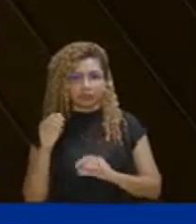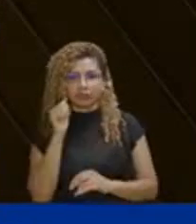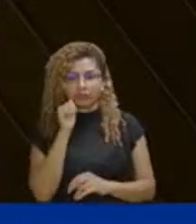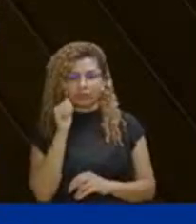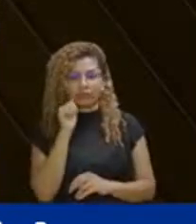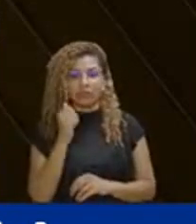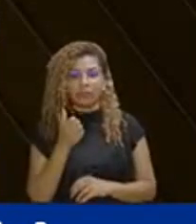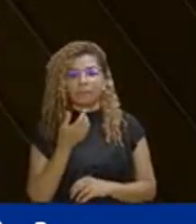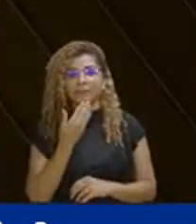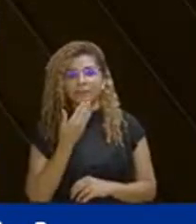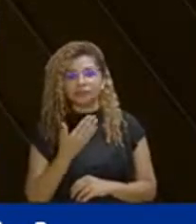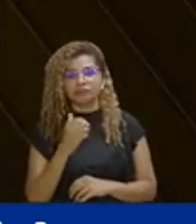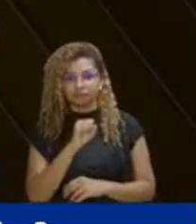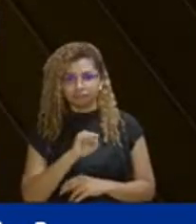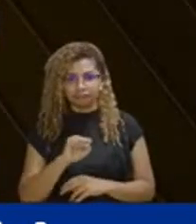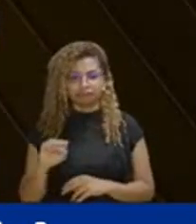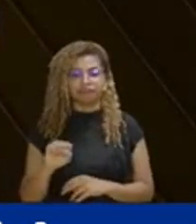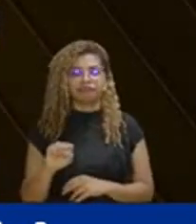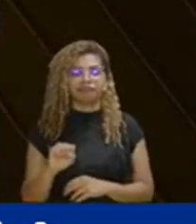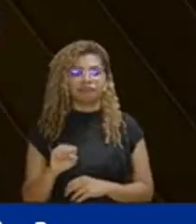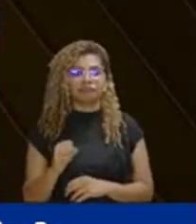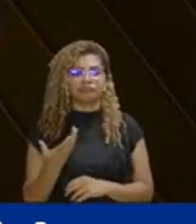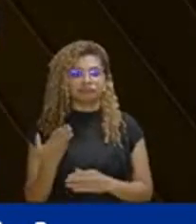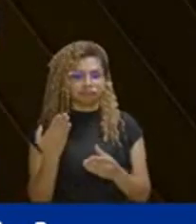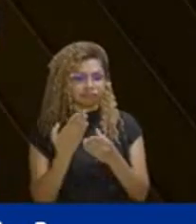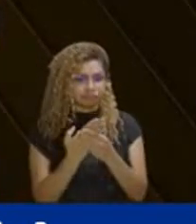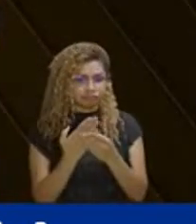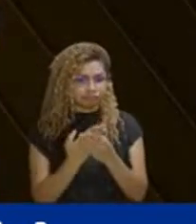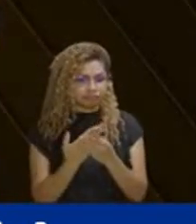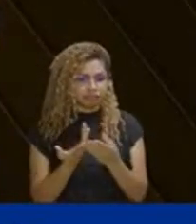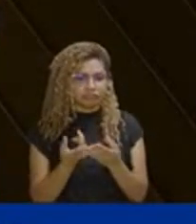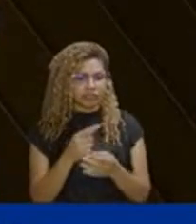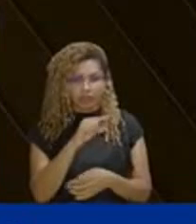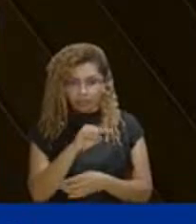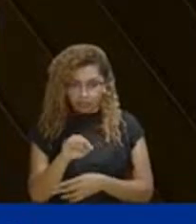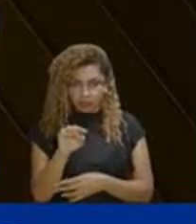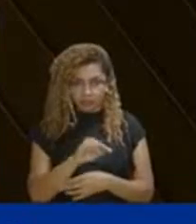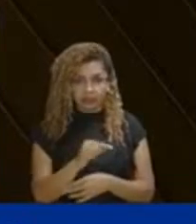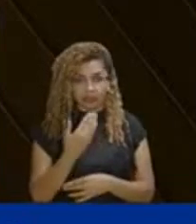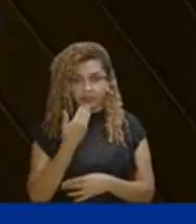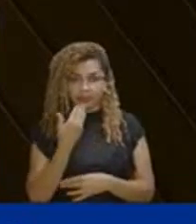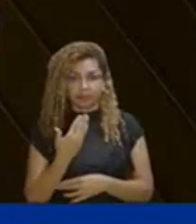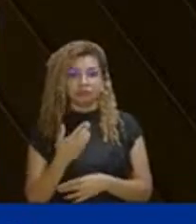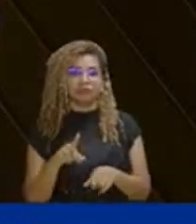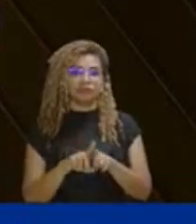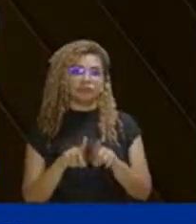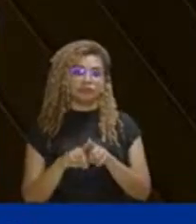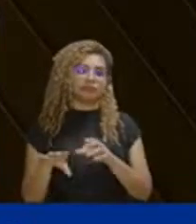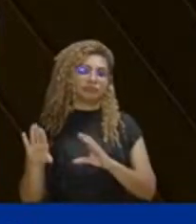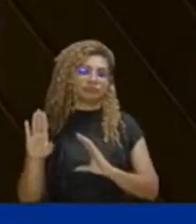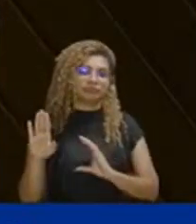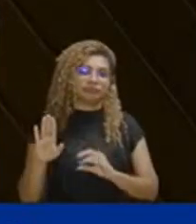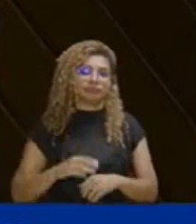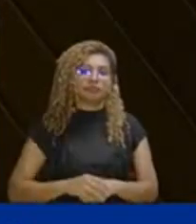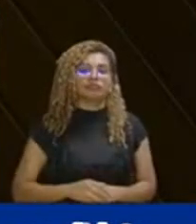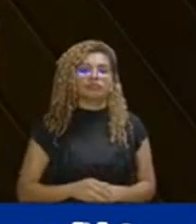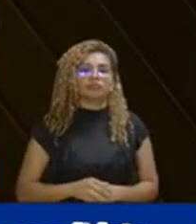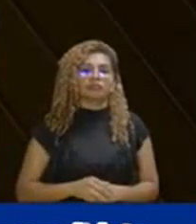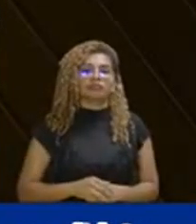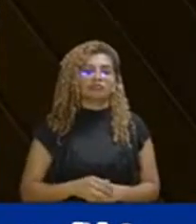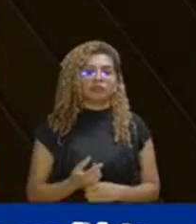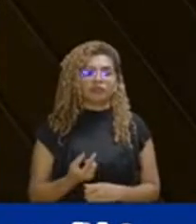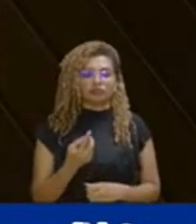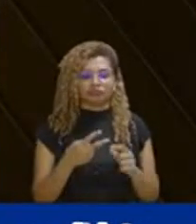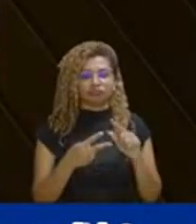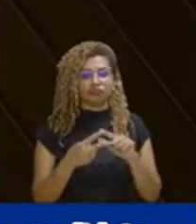e solicitou a reabertura da instrução processual ou a suspensão do processo. Na presente hipótese, discutem-se duas